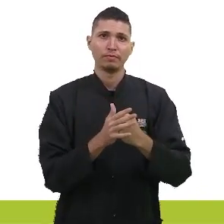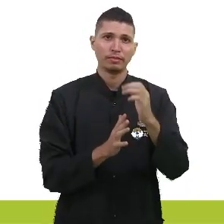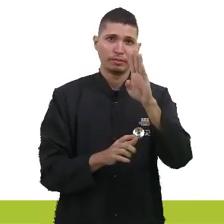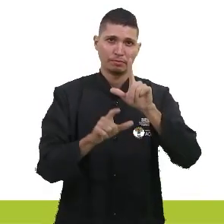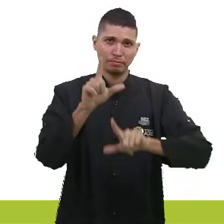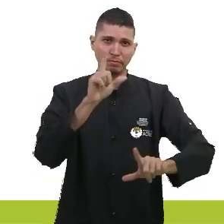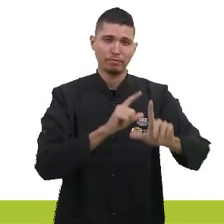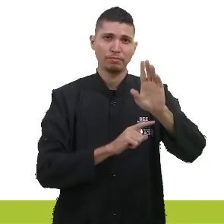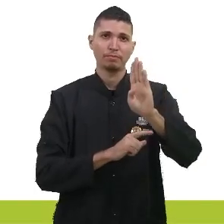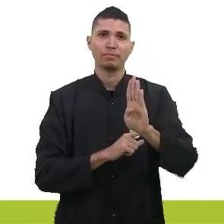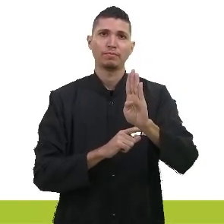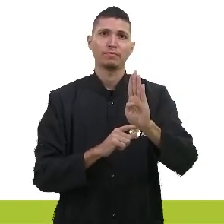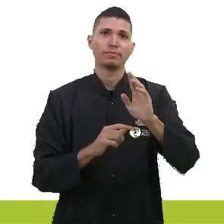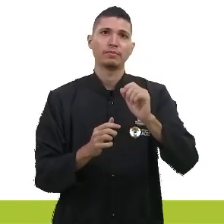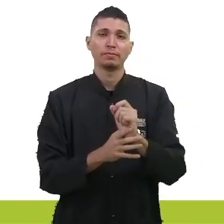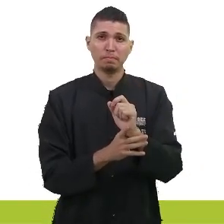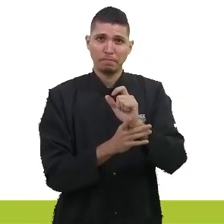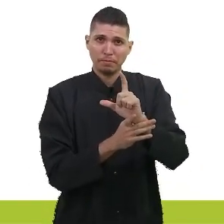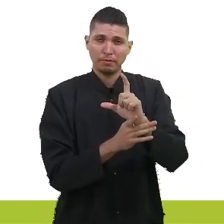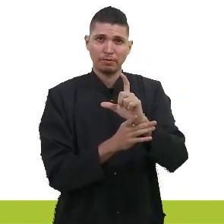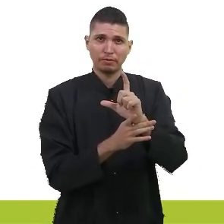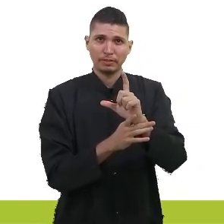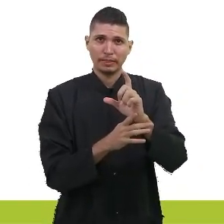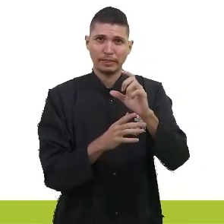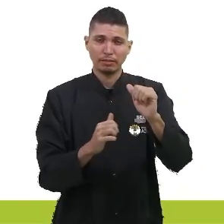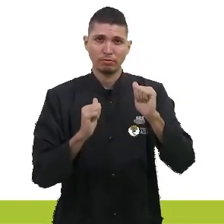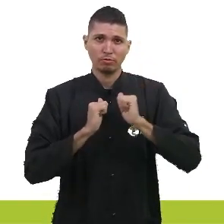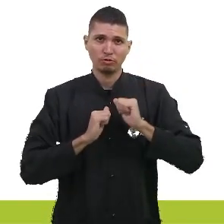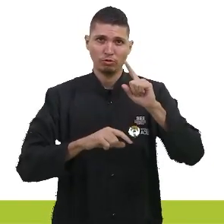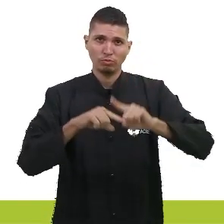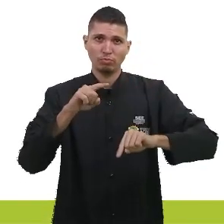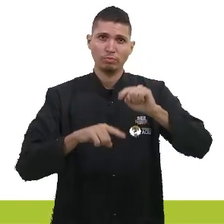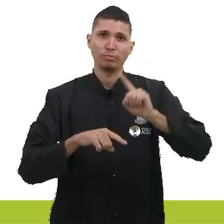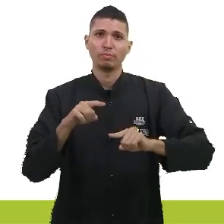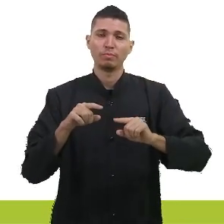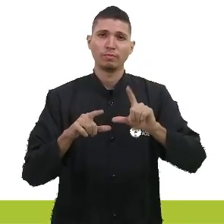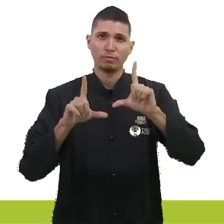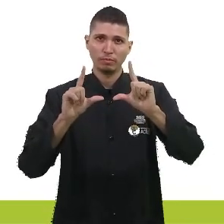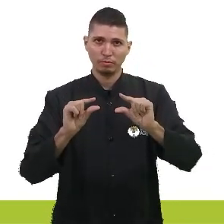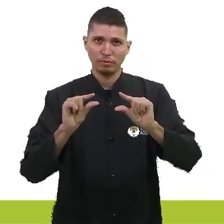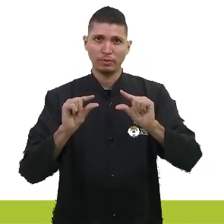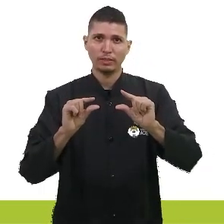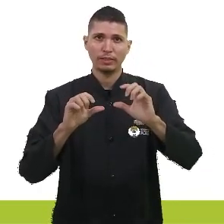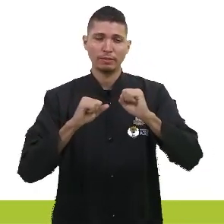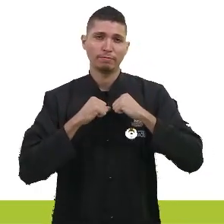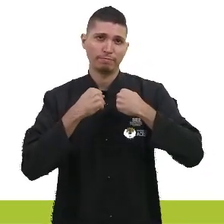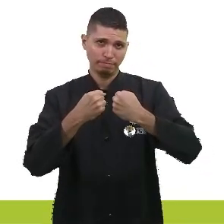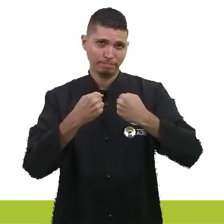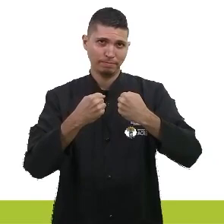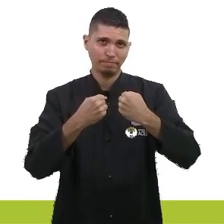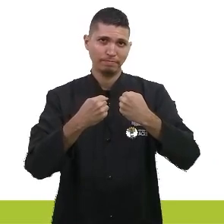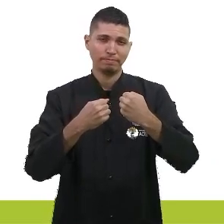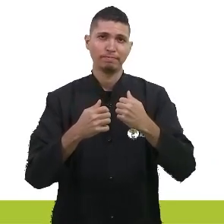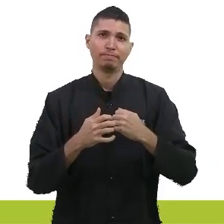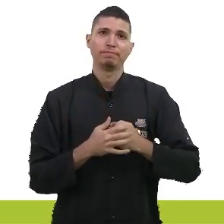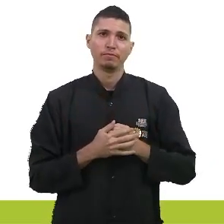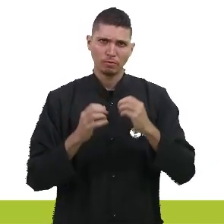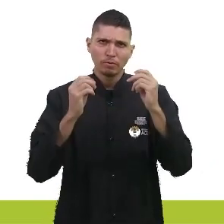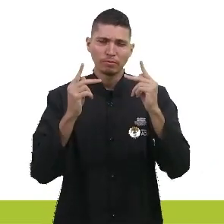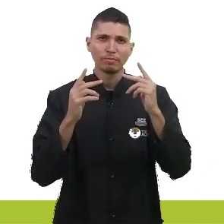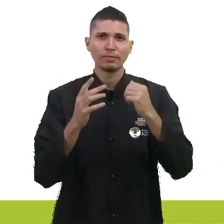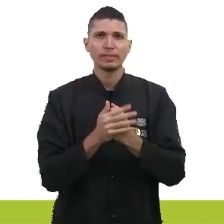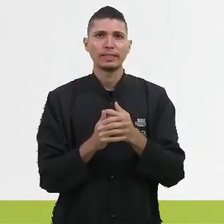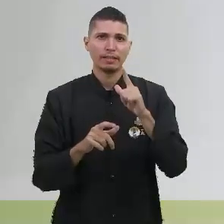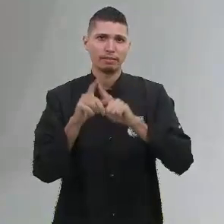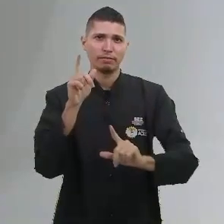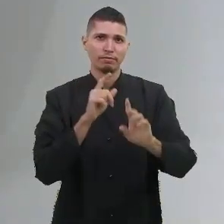B, quanto maior for a inércia de um corpo, menor será a força. Ok, pessoal? Então, nessa